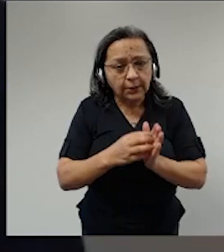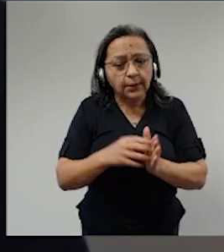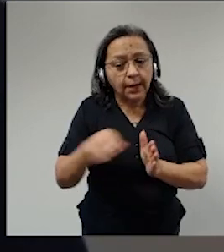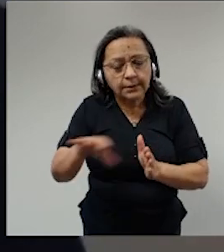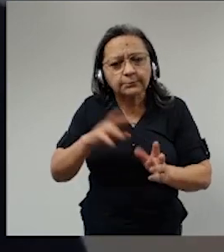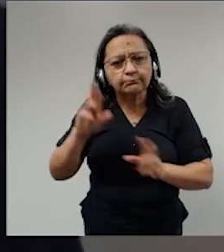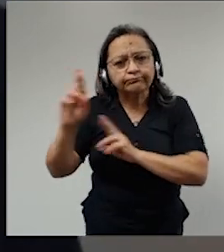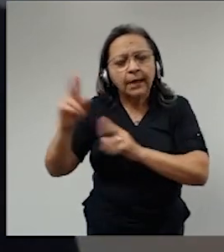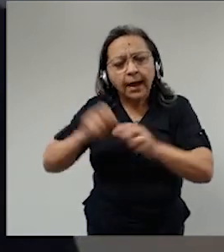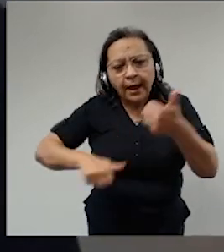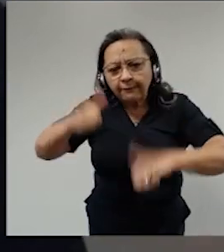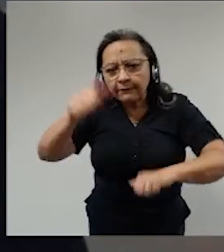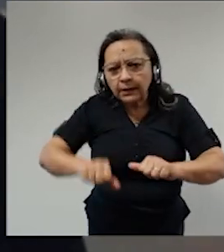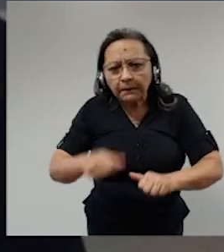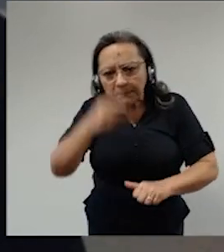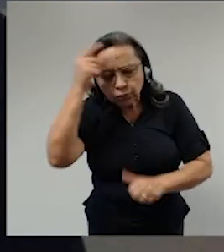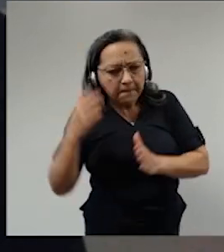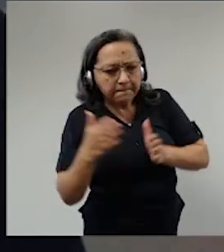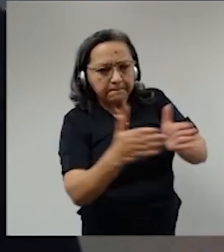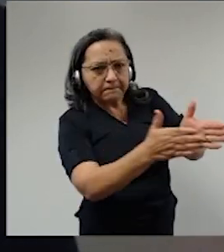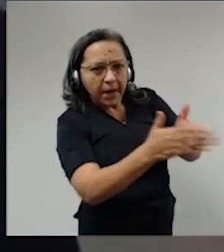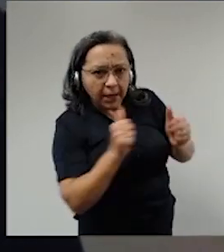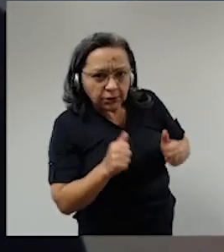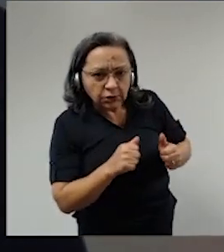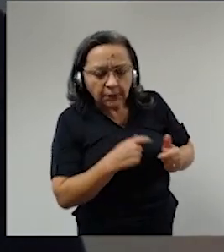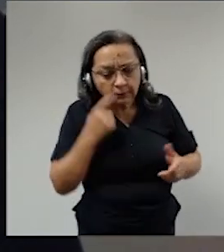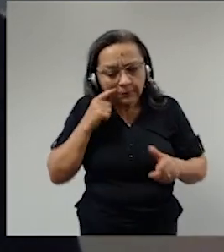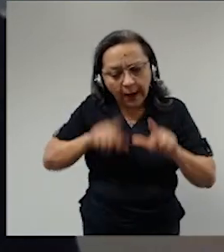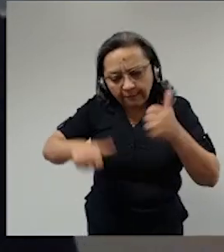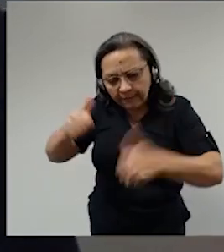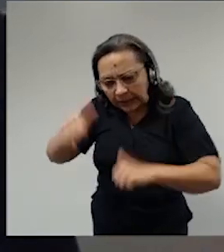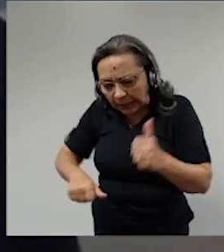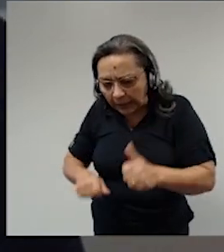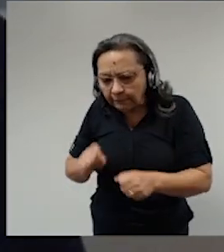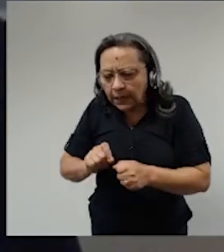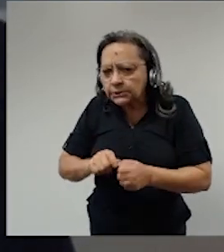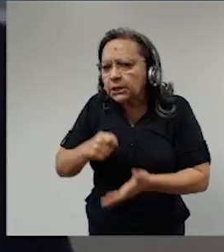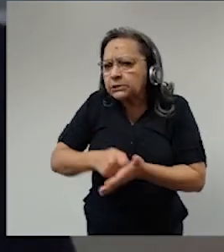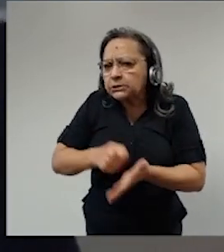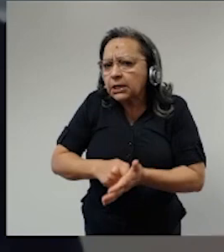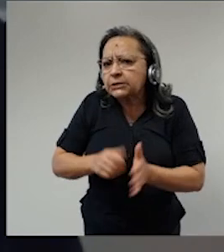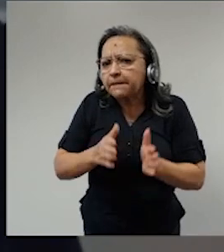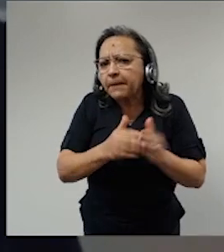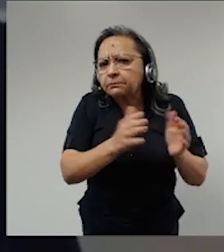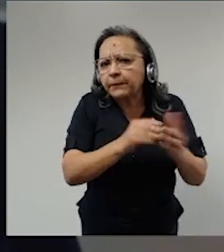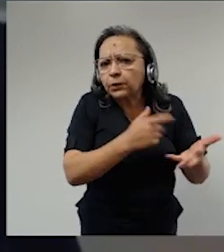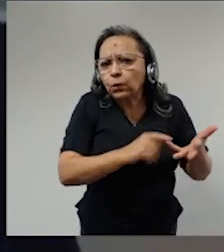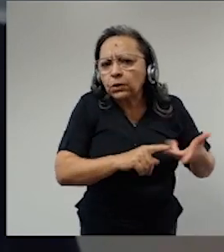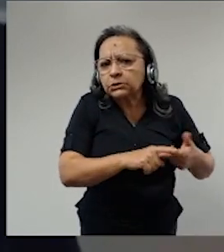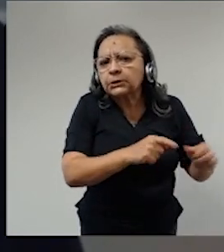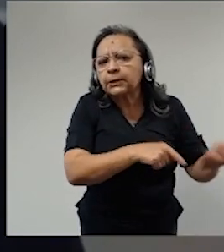o pedido de patente, fazem exigências ao seu requerente e,